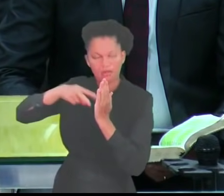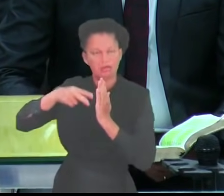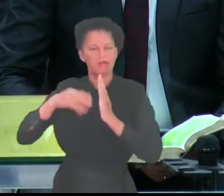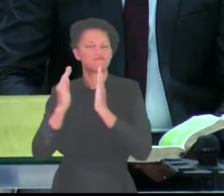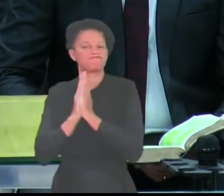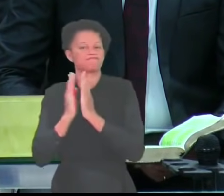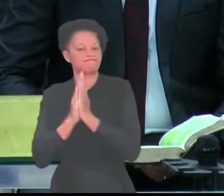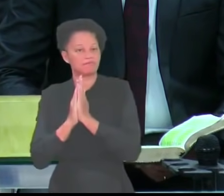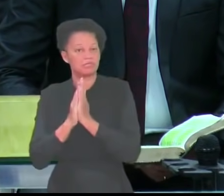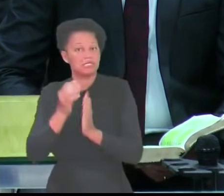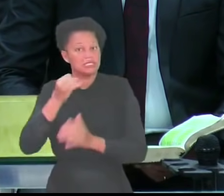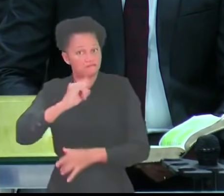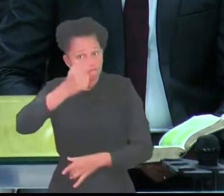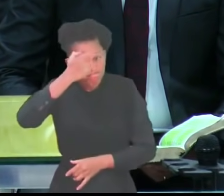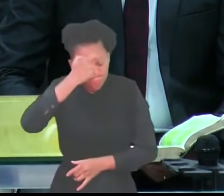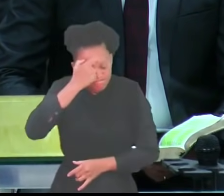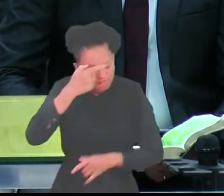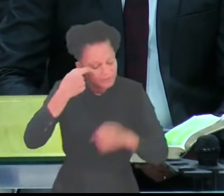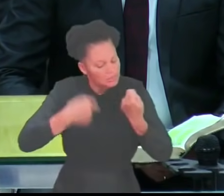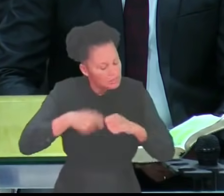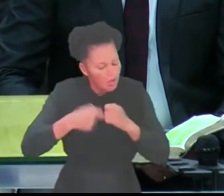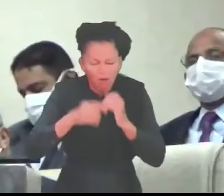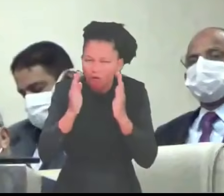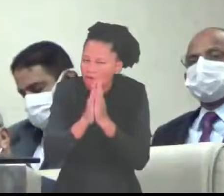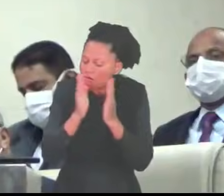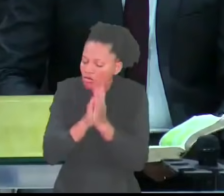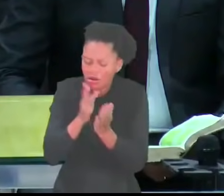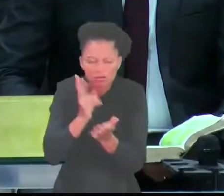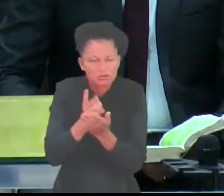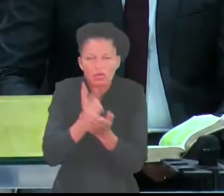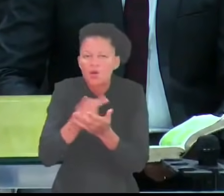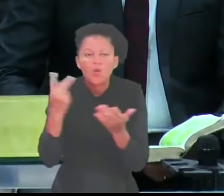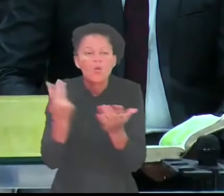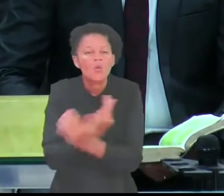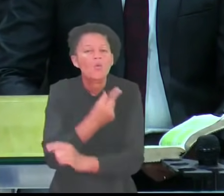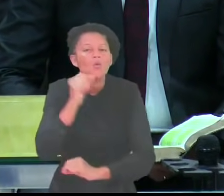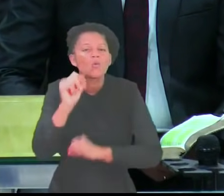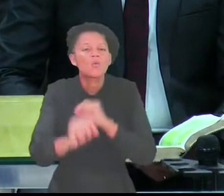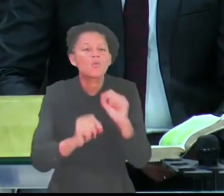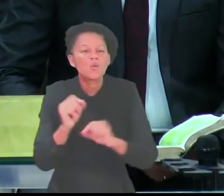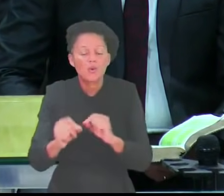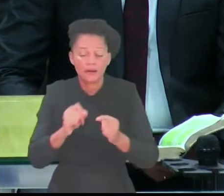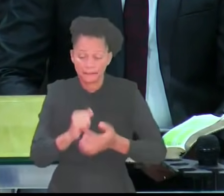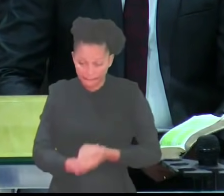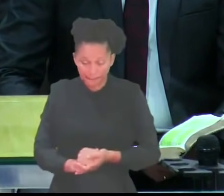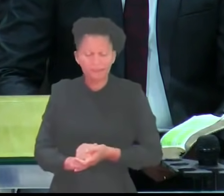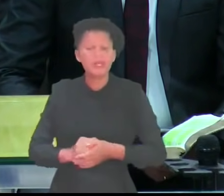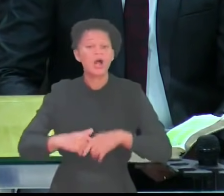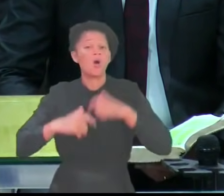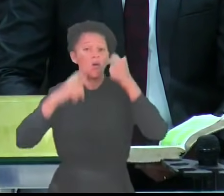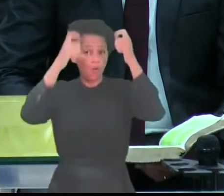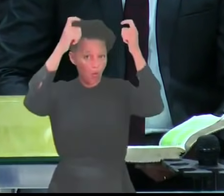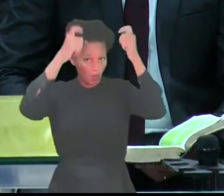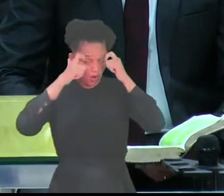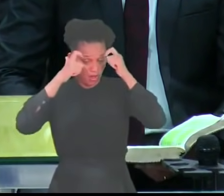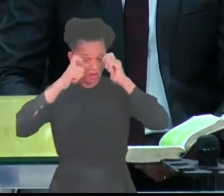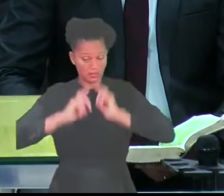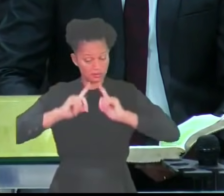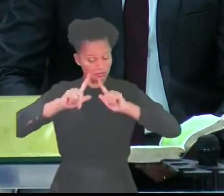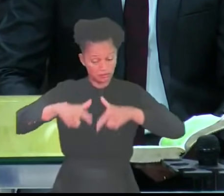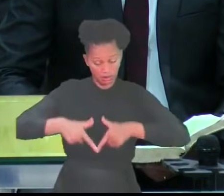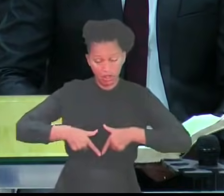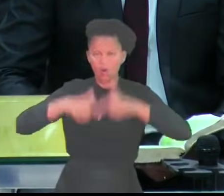aleluia. Se você tiver juízo, você vai fazer isso. Foi o que aconteceu. partir o rei de Israel, o rei de Judá e o rei de